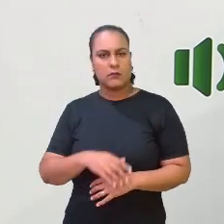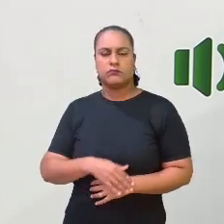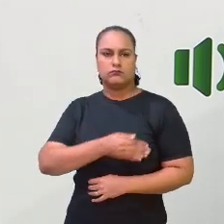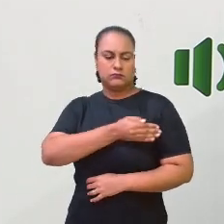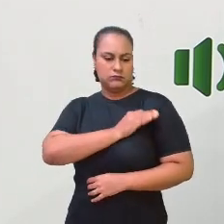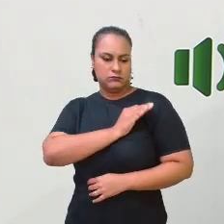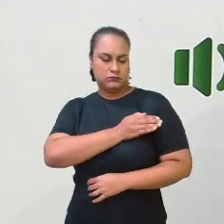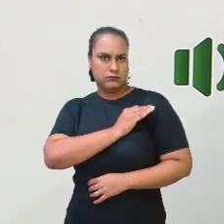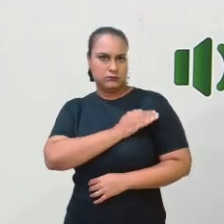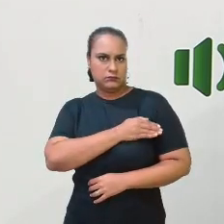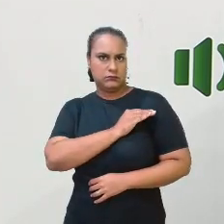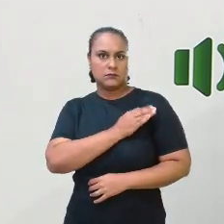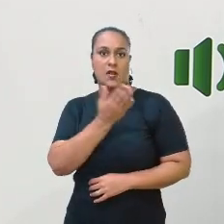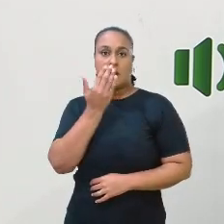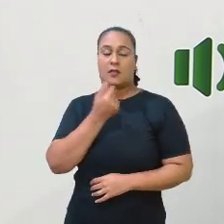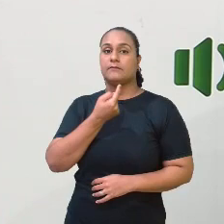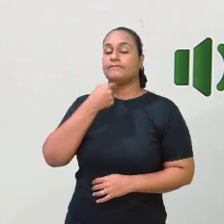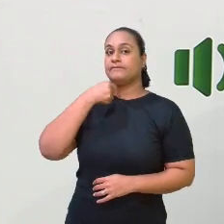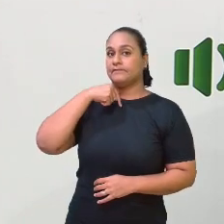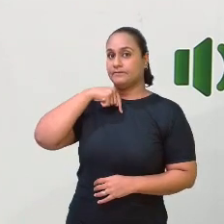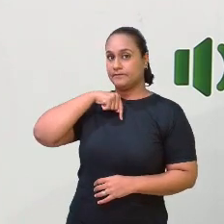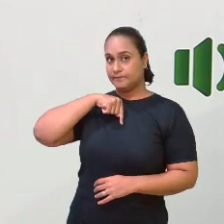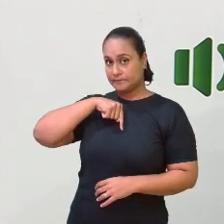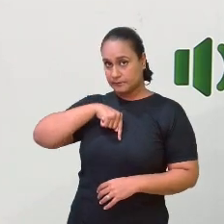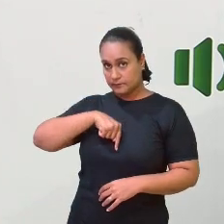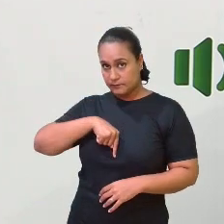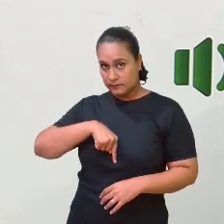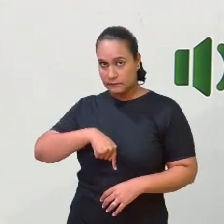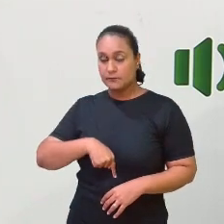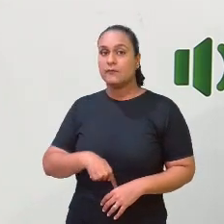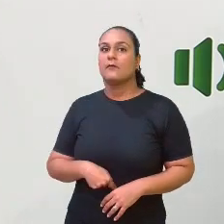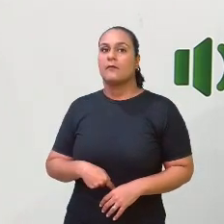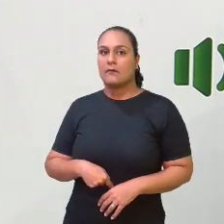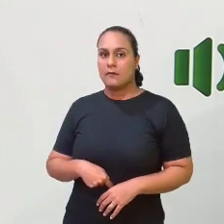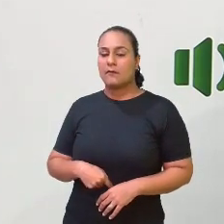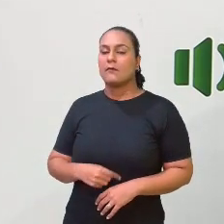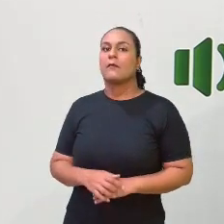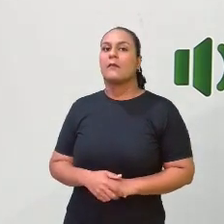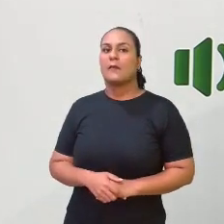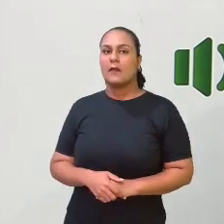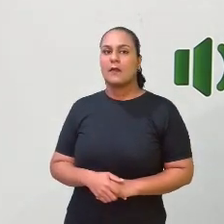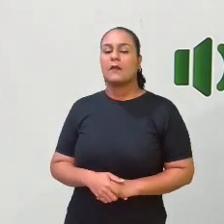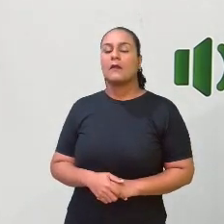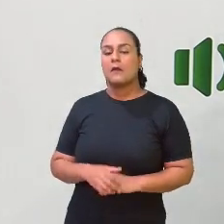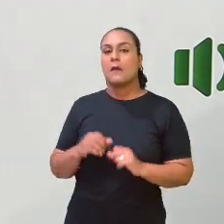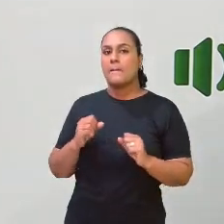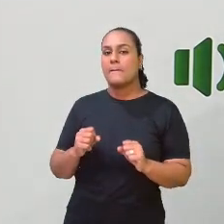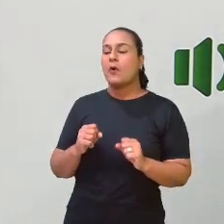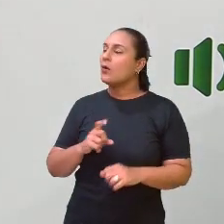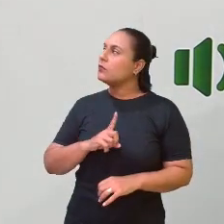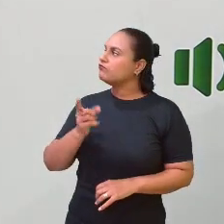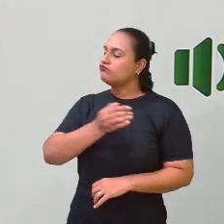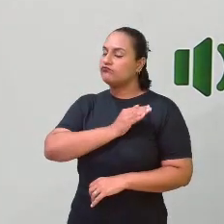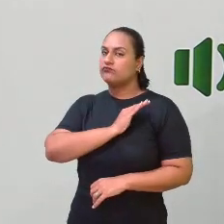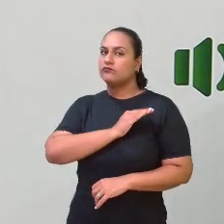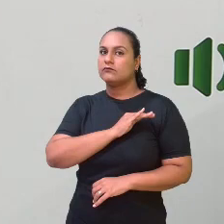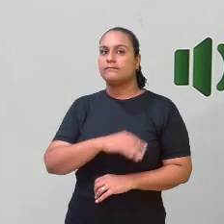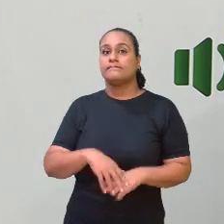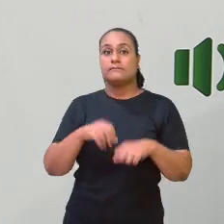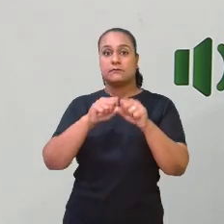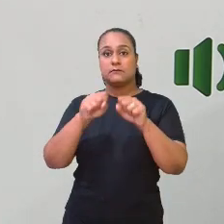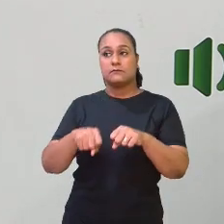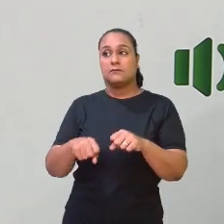coração, estriado, cardíaco, músculos cardíacos, né? A gente pode falar do miocárdio. E o